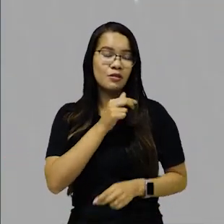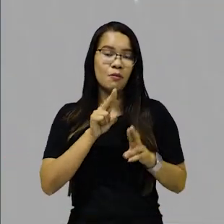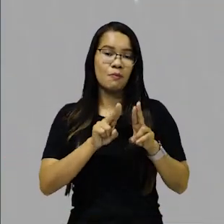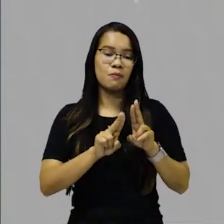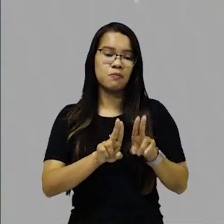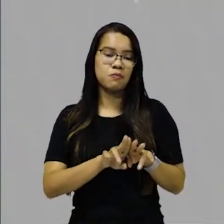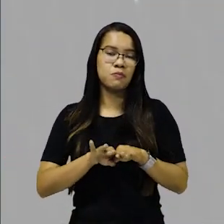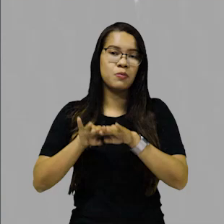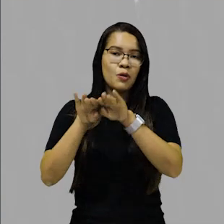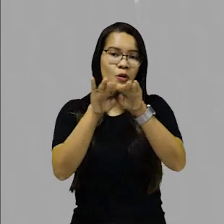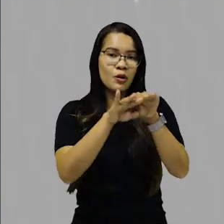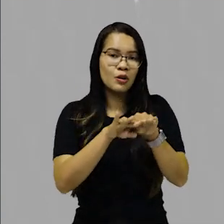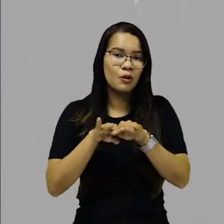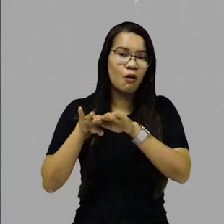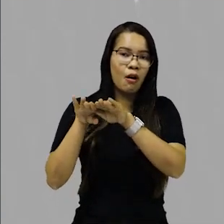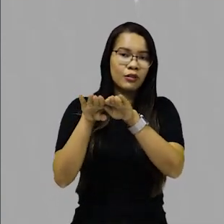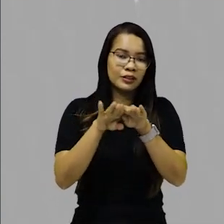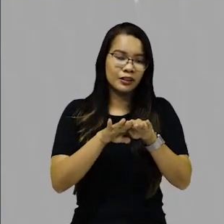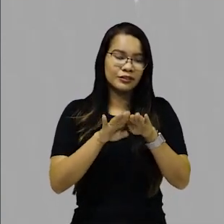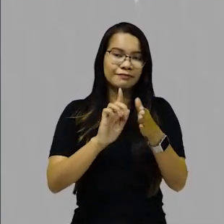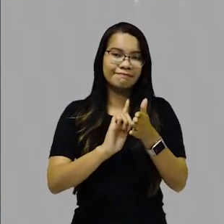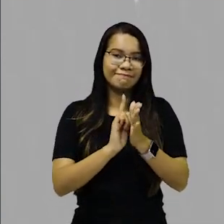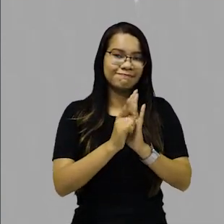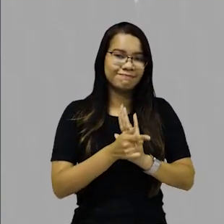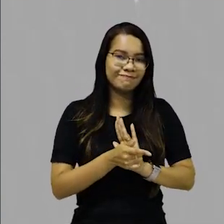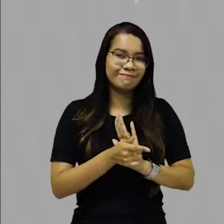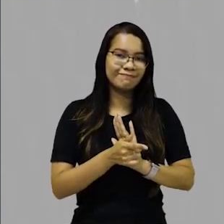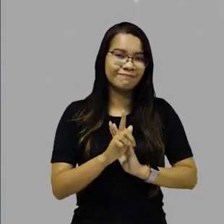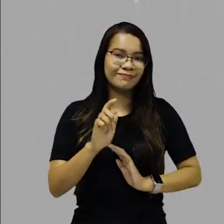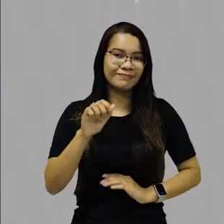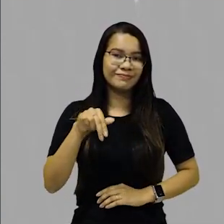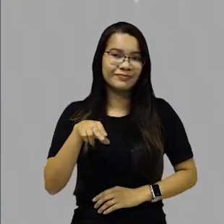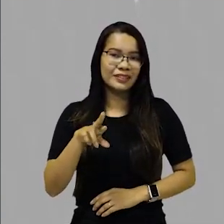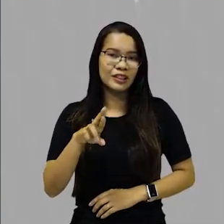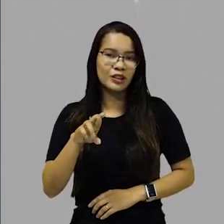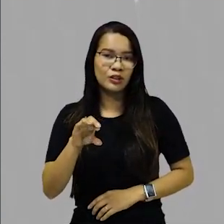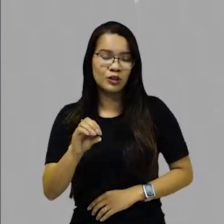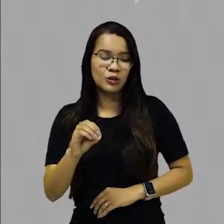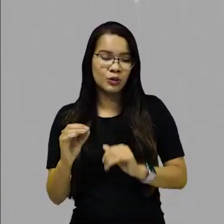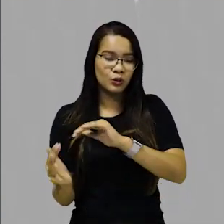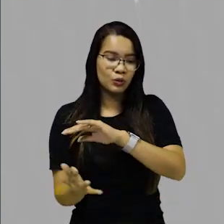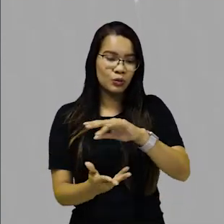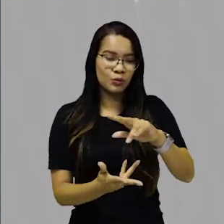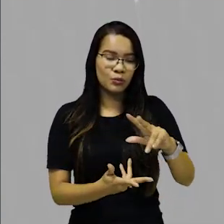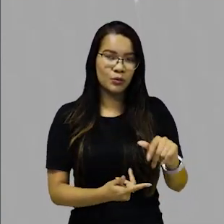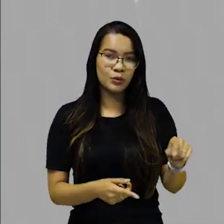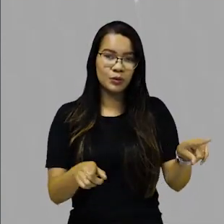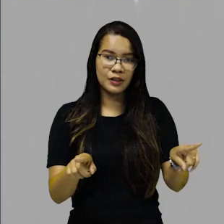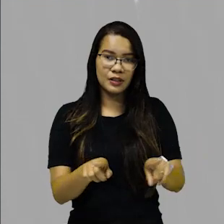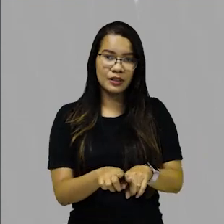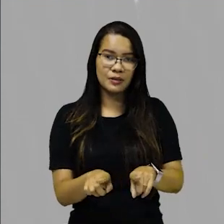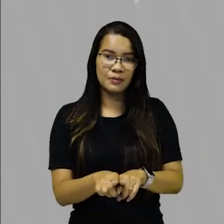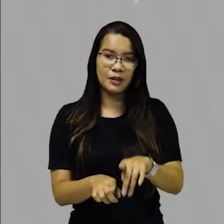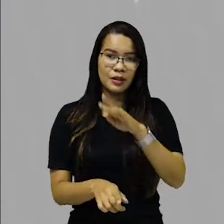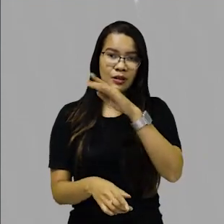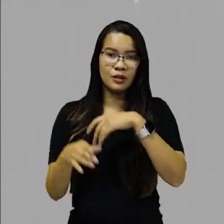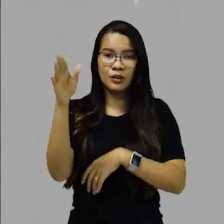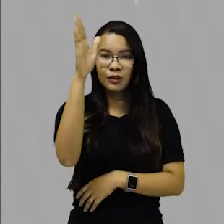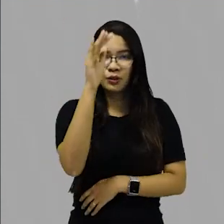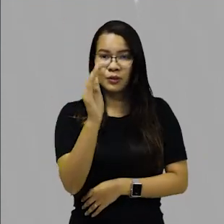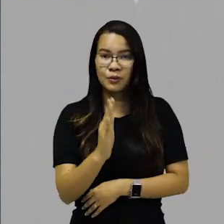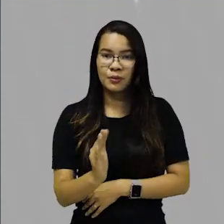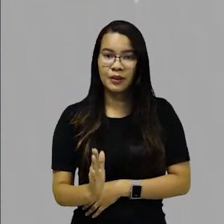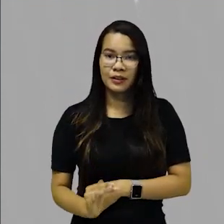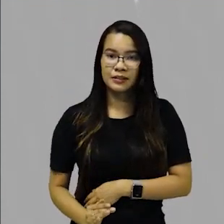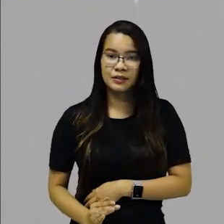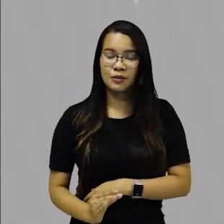No mundo, em algumas particularidades, e no Brasil. Uma luta que, na